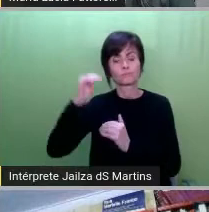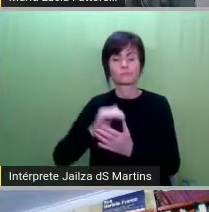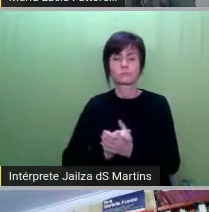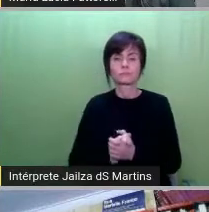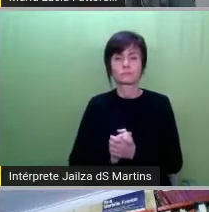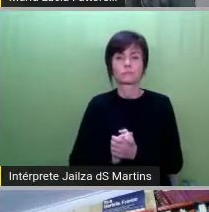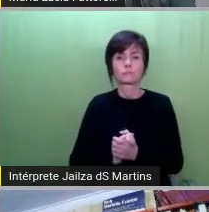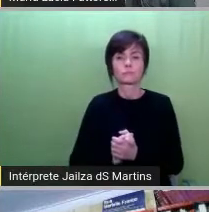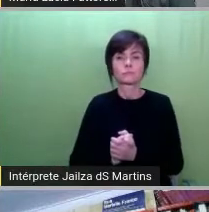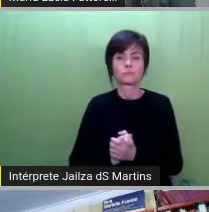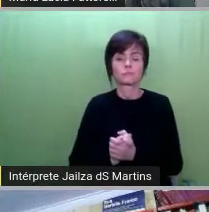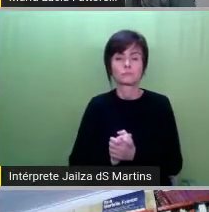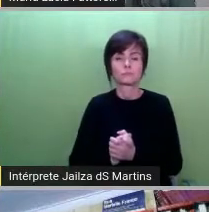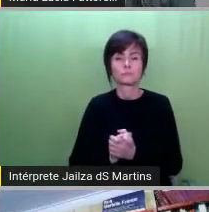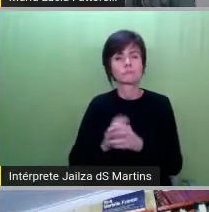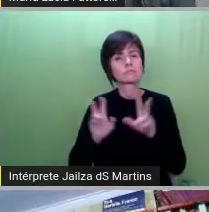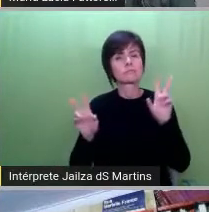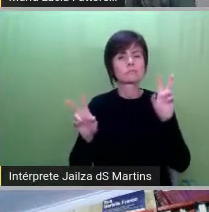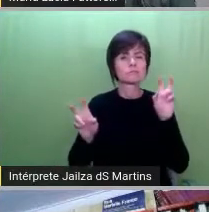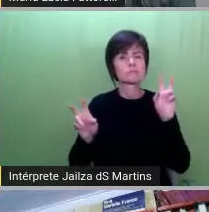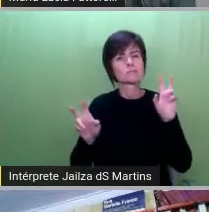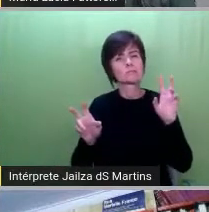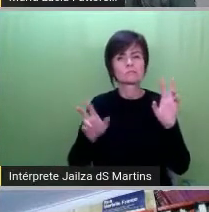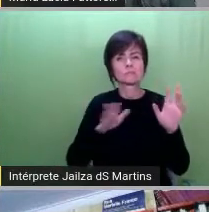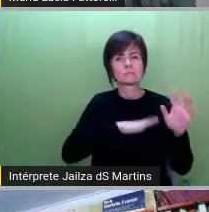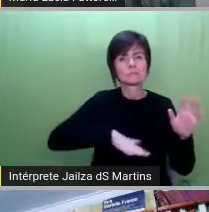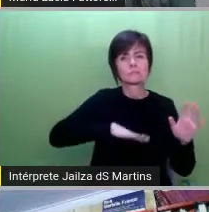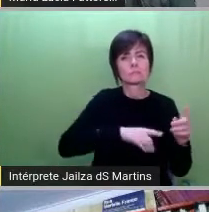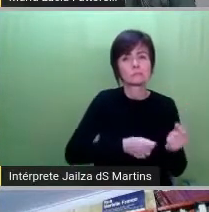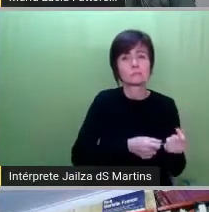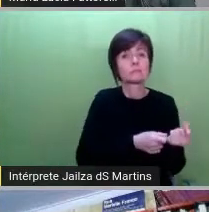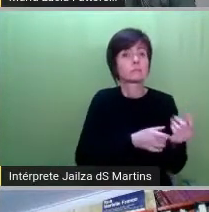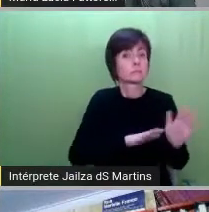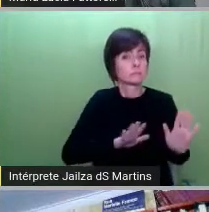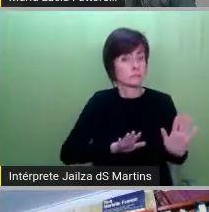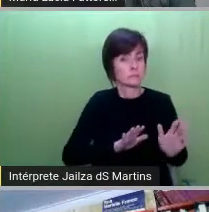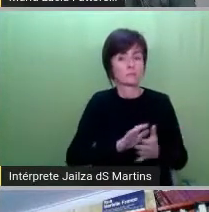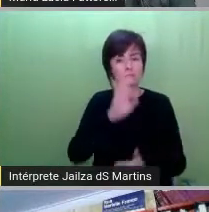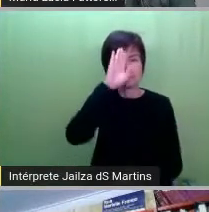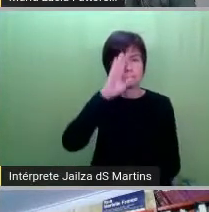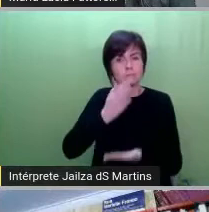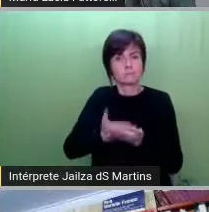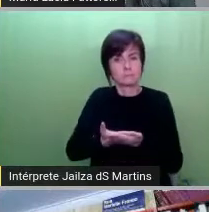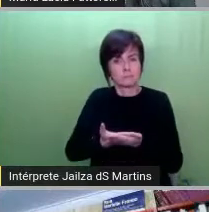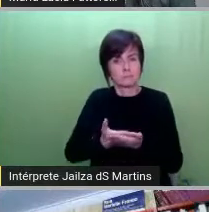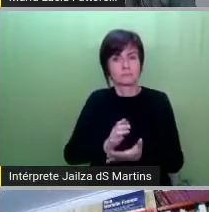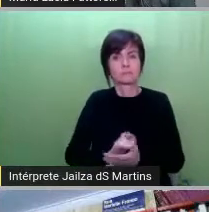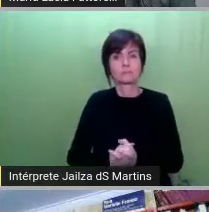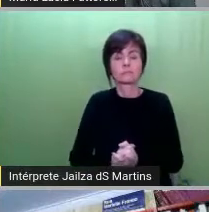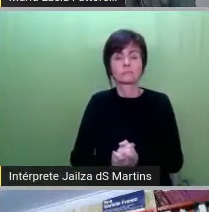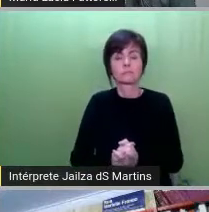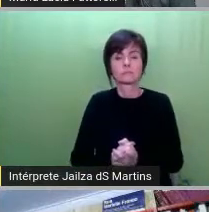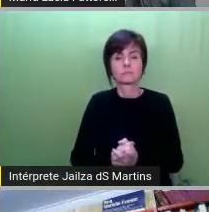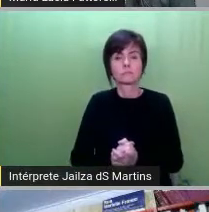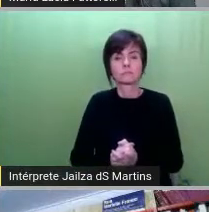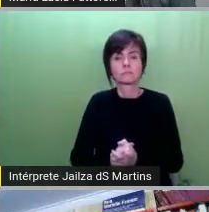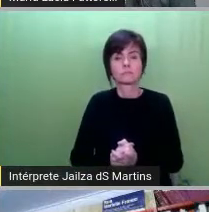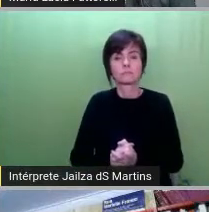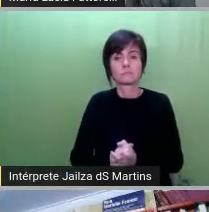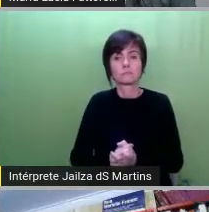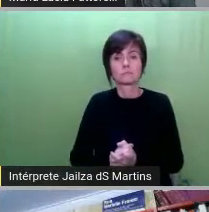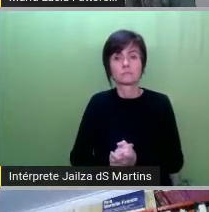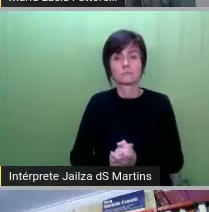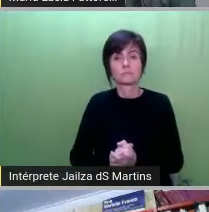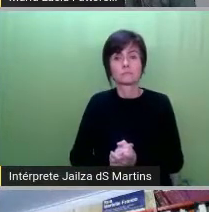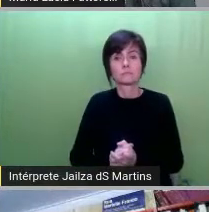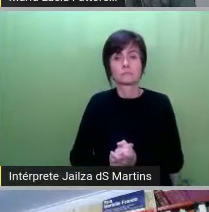Quando esse, entre aspas, mercado, né, acha que a inflação futura